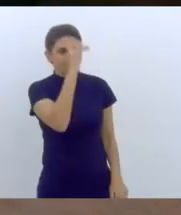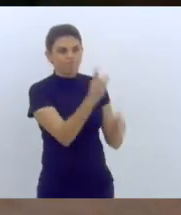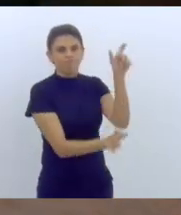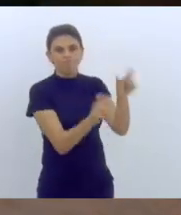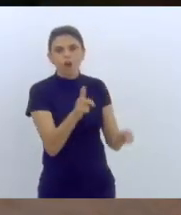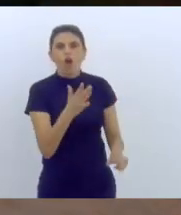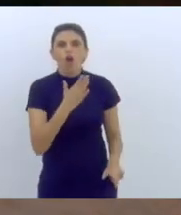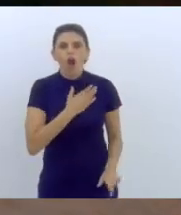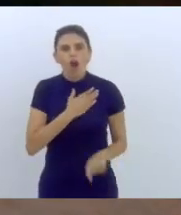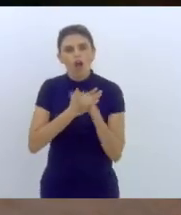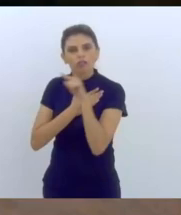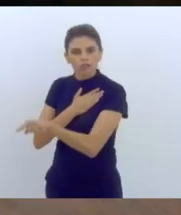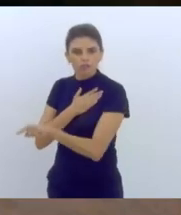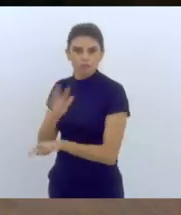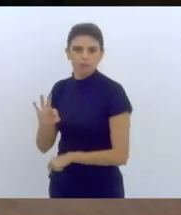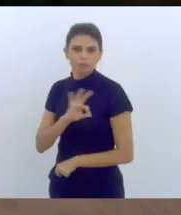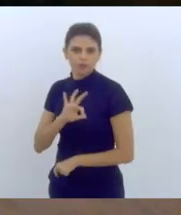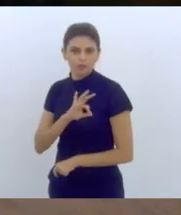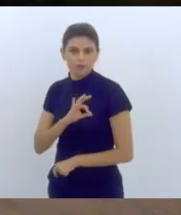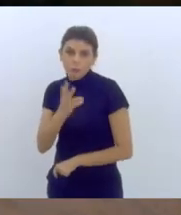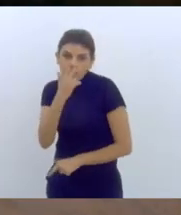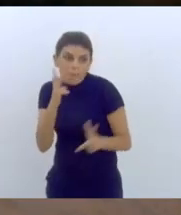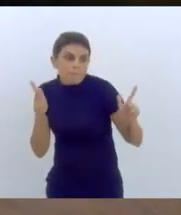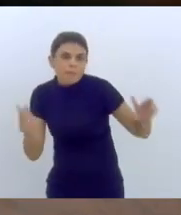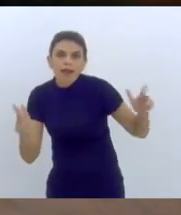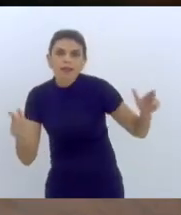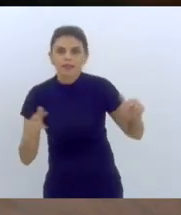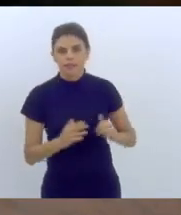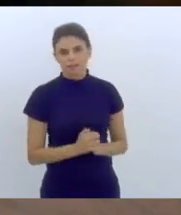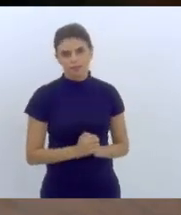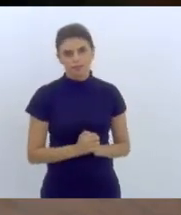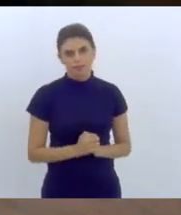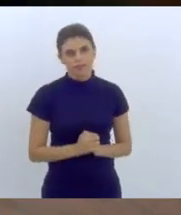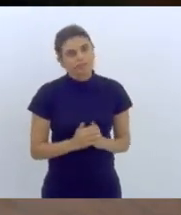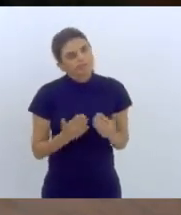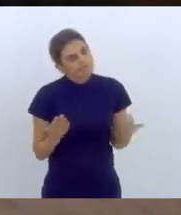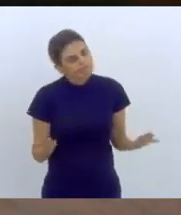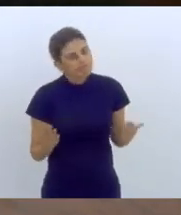de policial. Deve ser a mesma coisa. Pois bem,